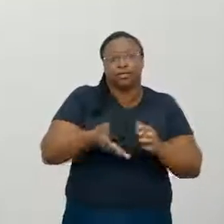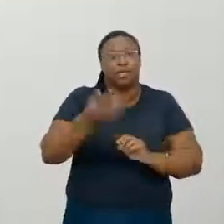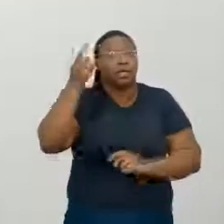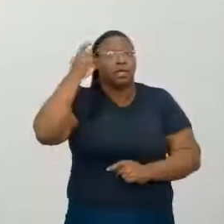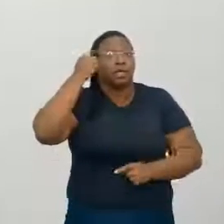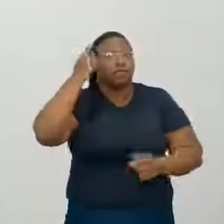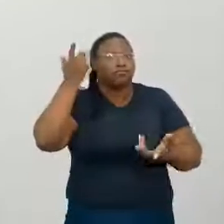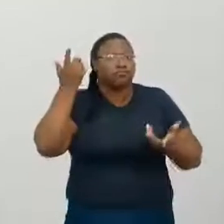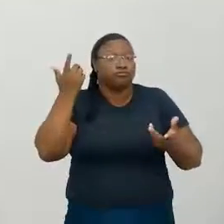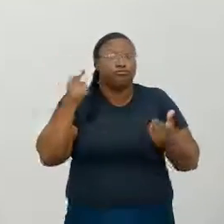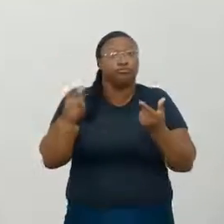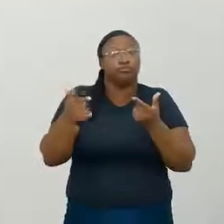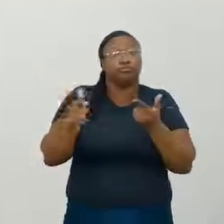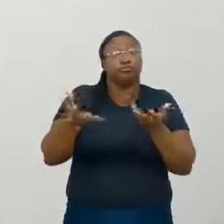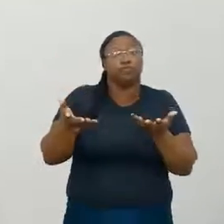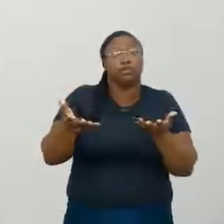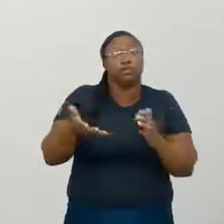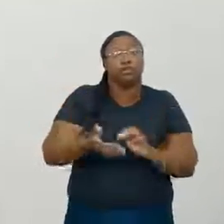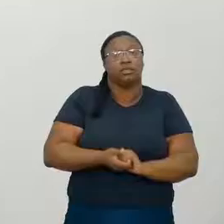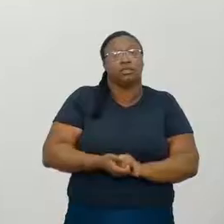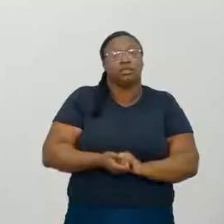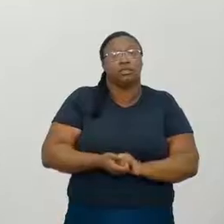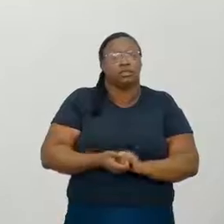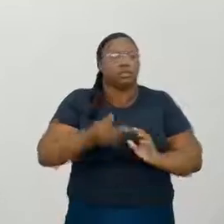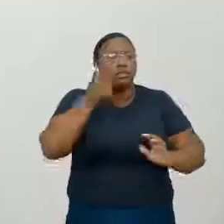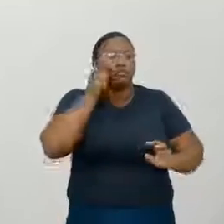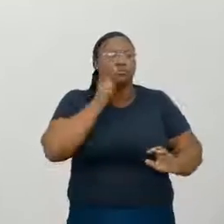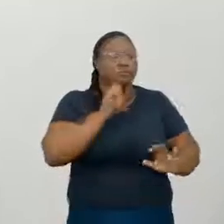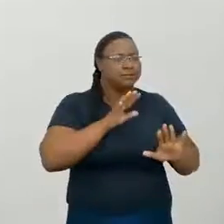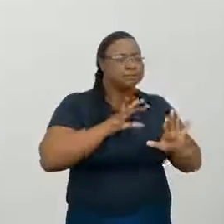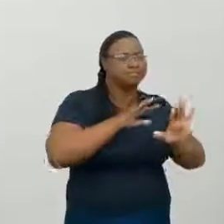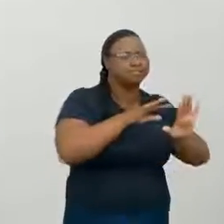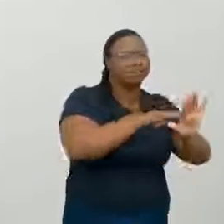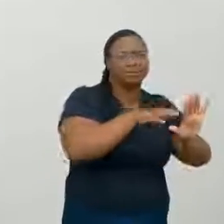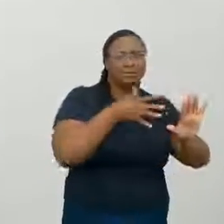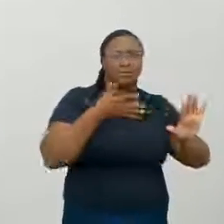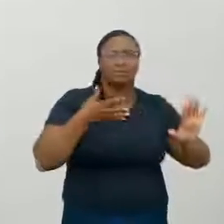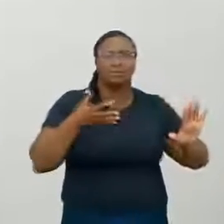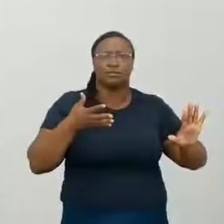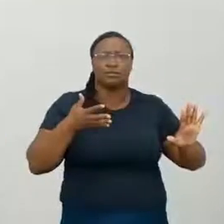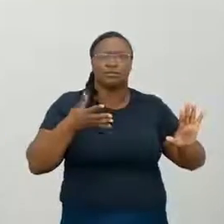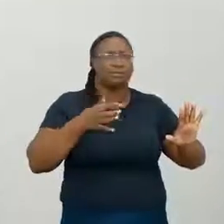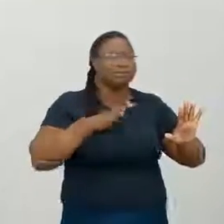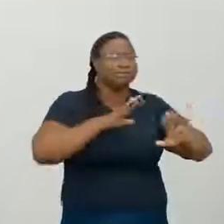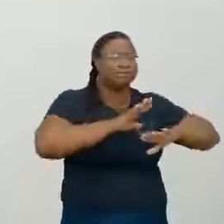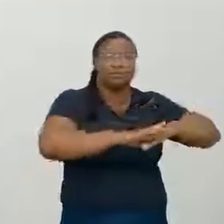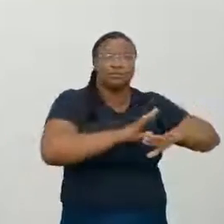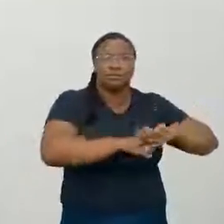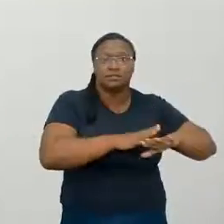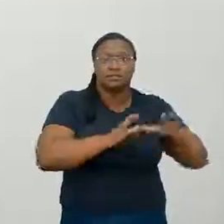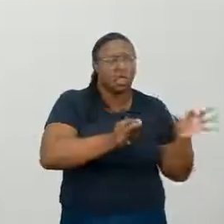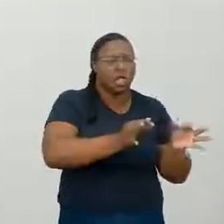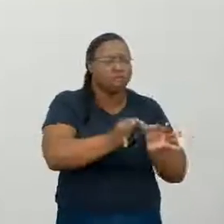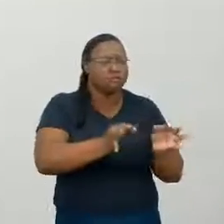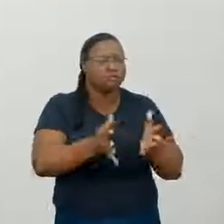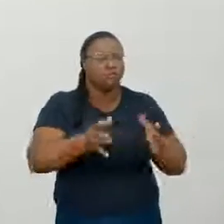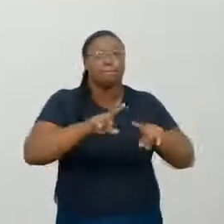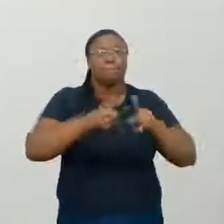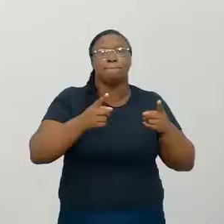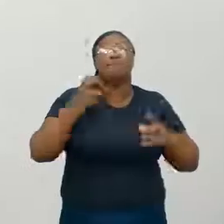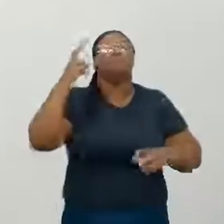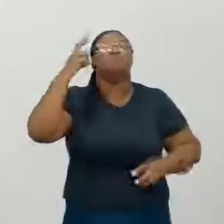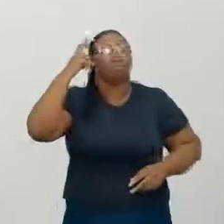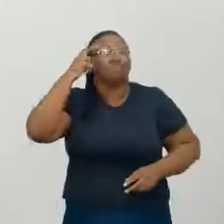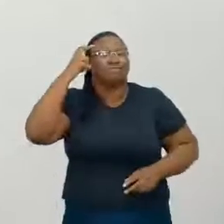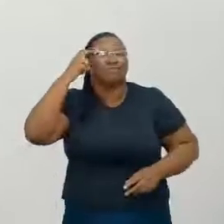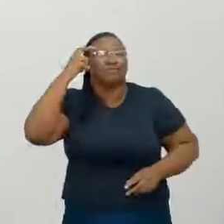não tem, a gente não consegue tocar, não consegue, né, manipular, mas que faz parte da cultura,